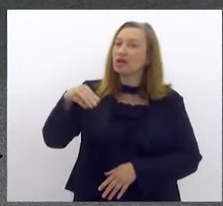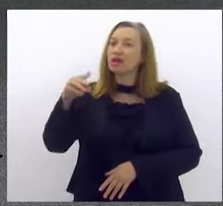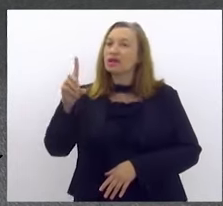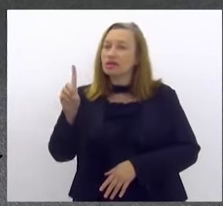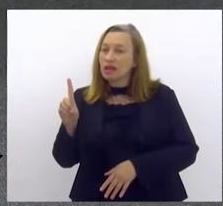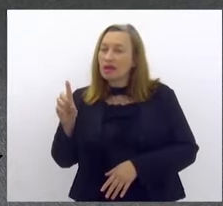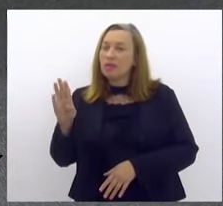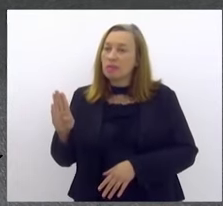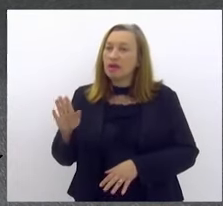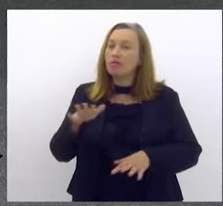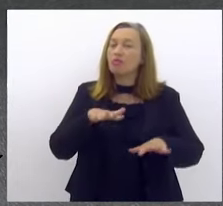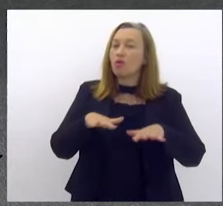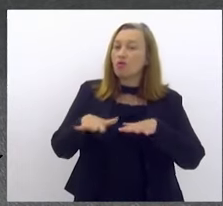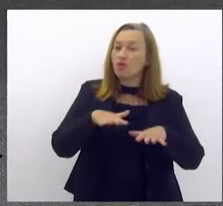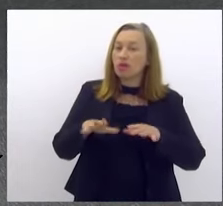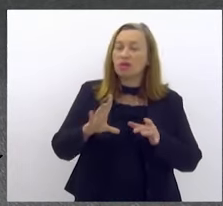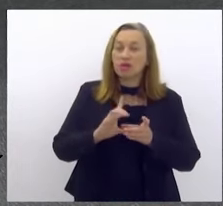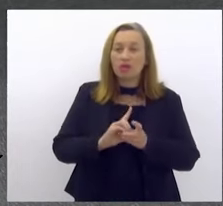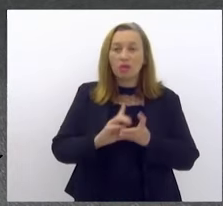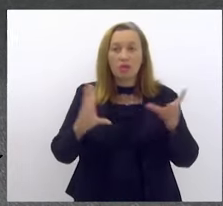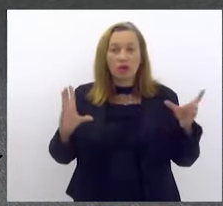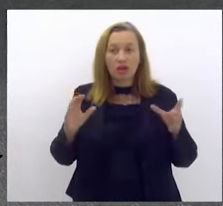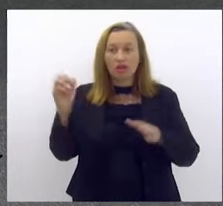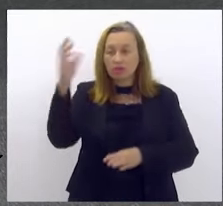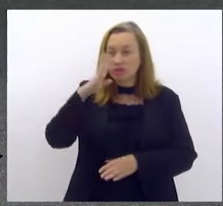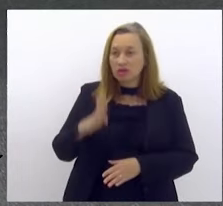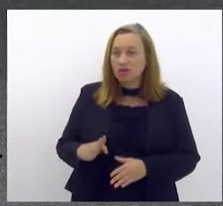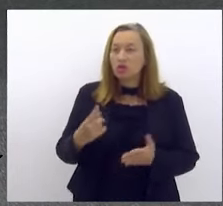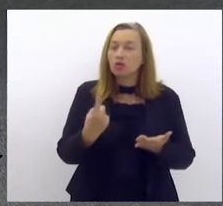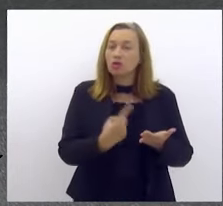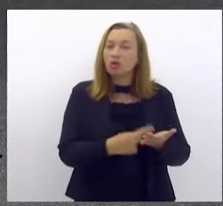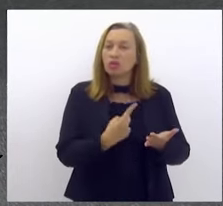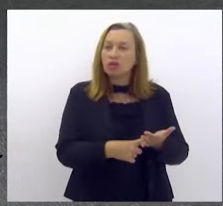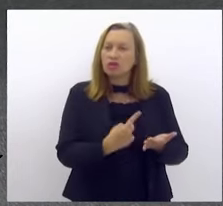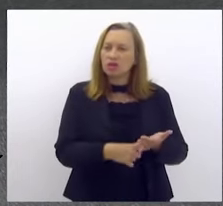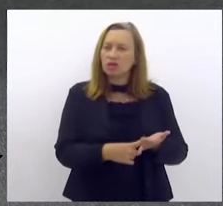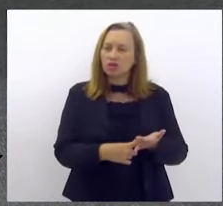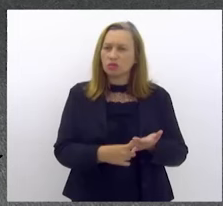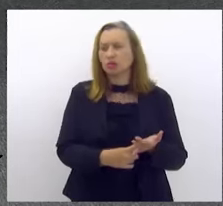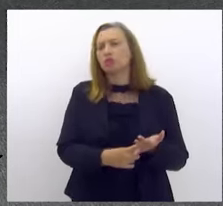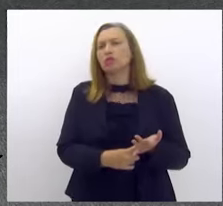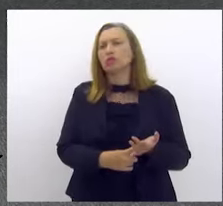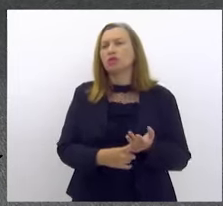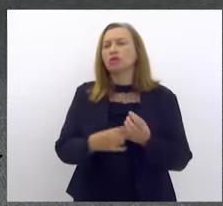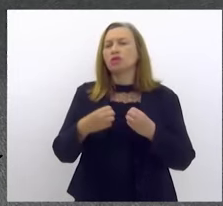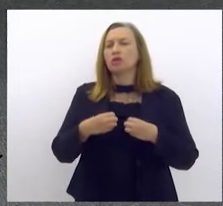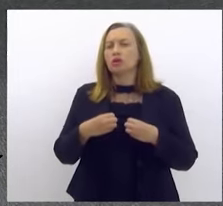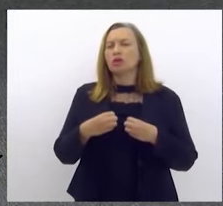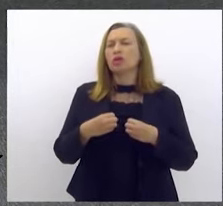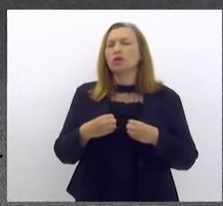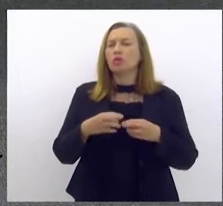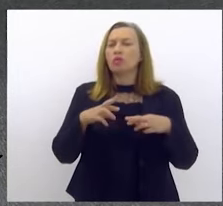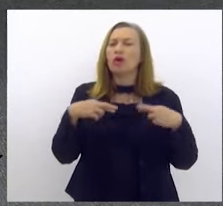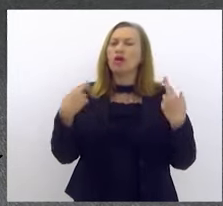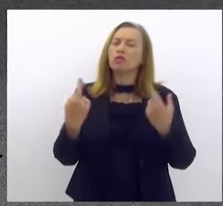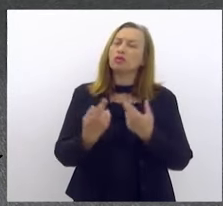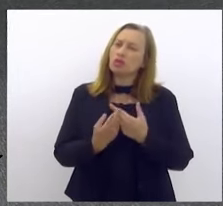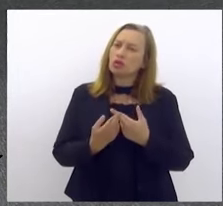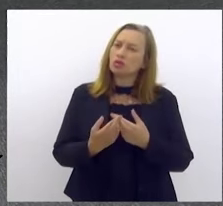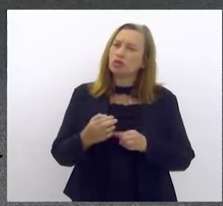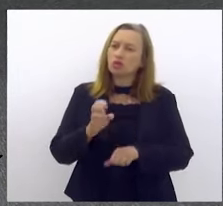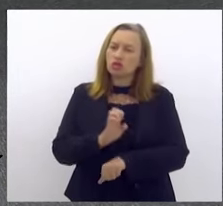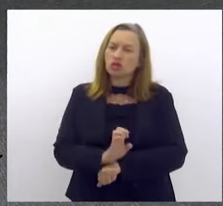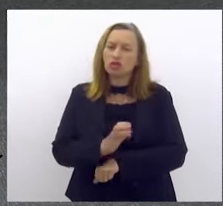Democrático Brasileiro. Inclusive, já estamos marcando uma audiência com a direção do MDB do Estado, com